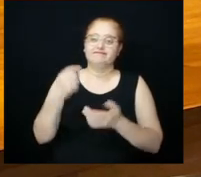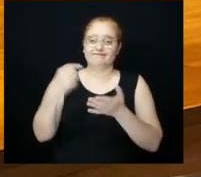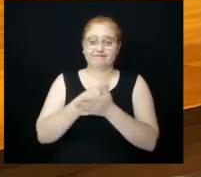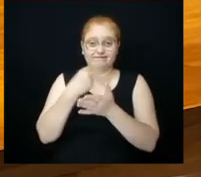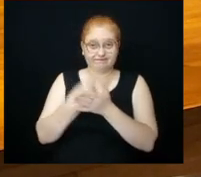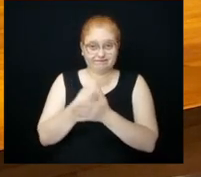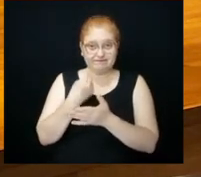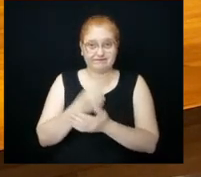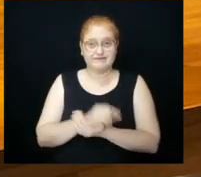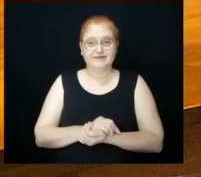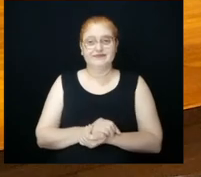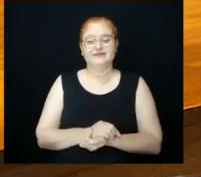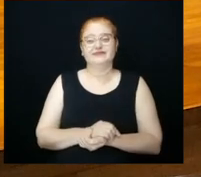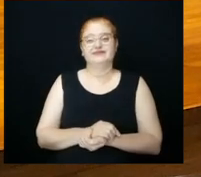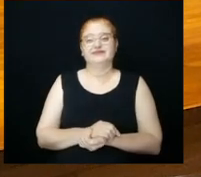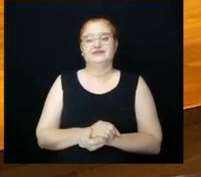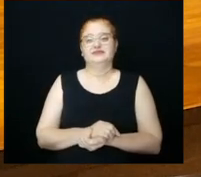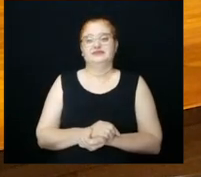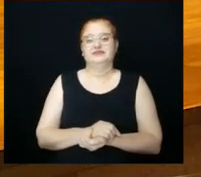Perguntas, comentários?